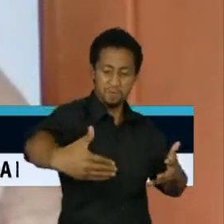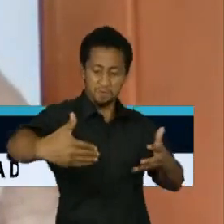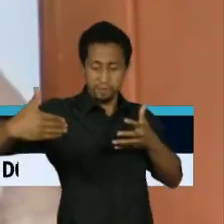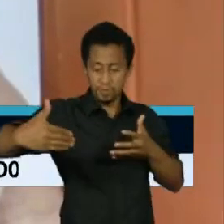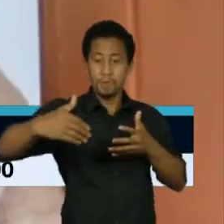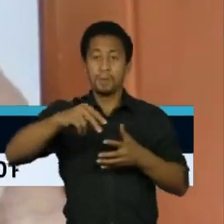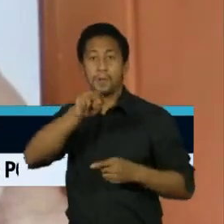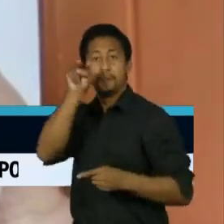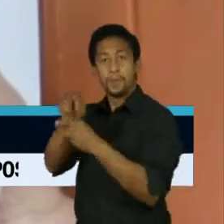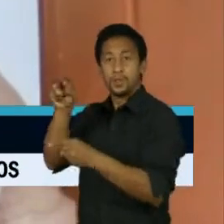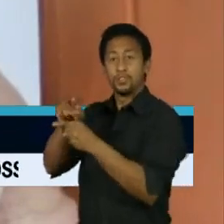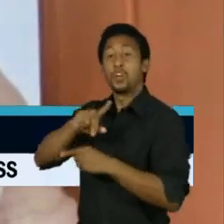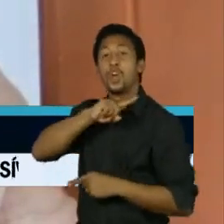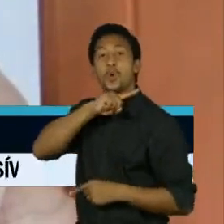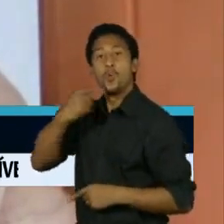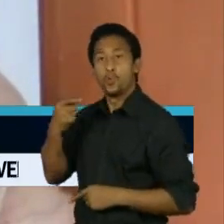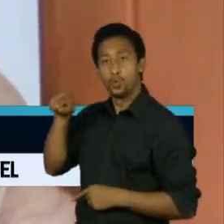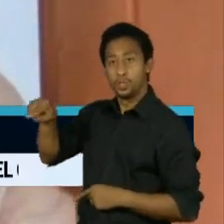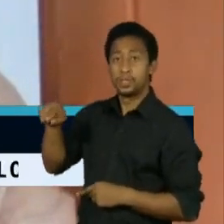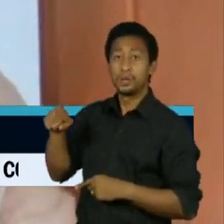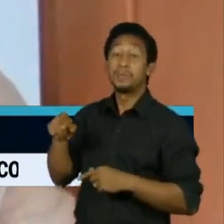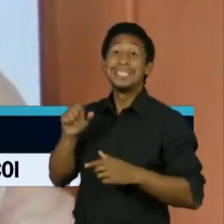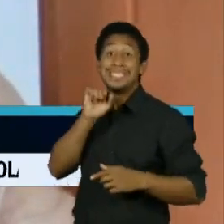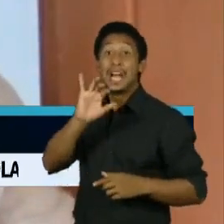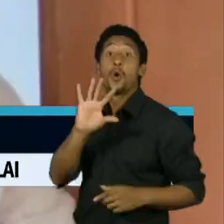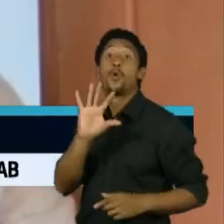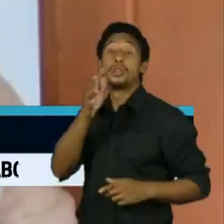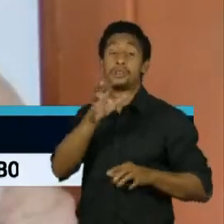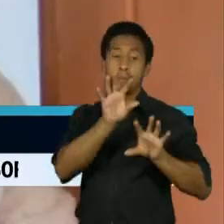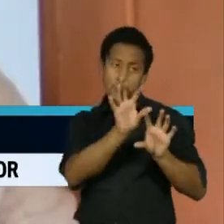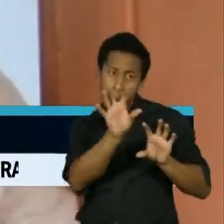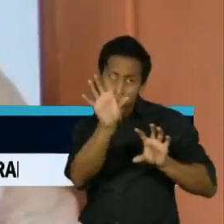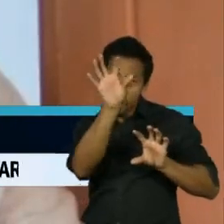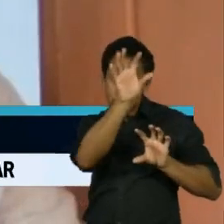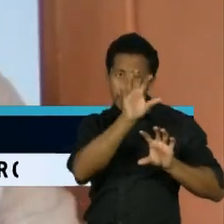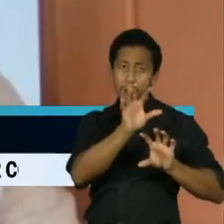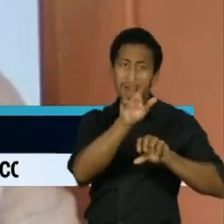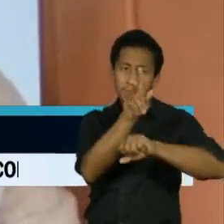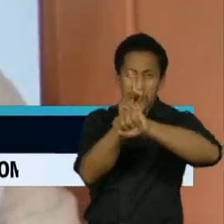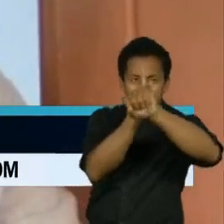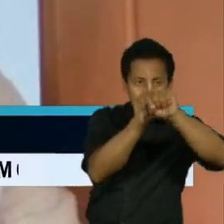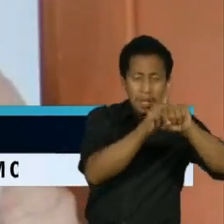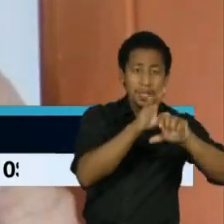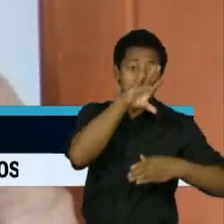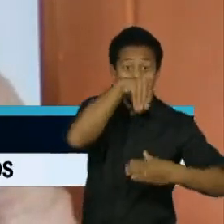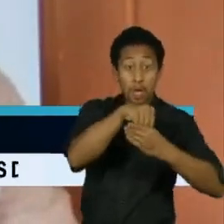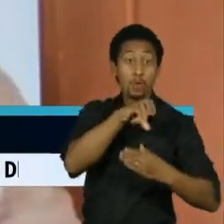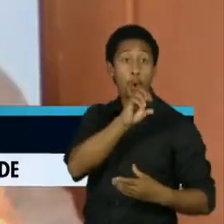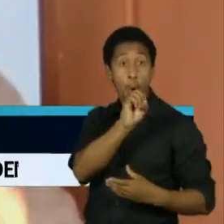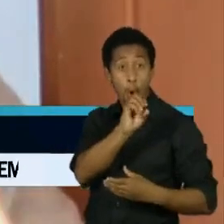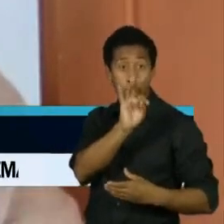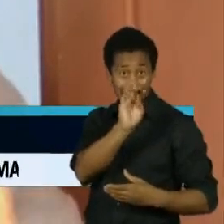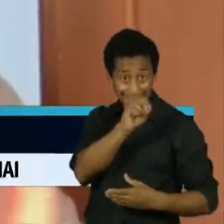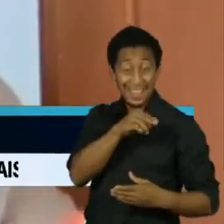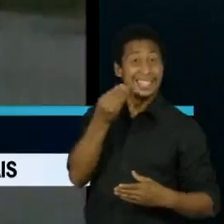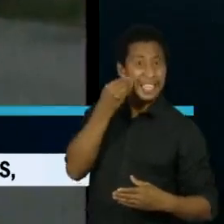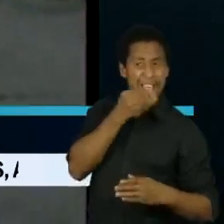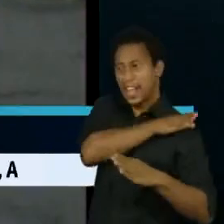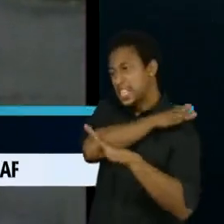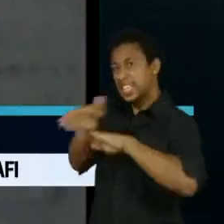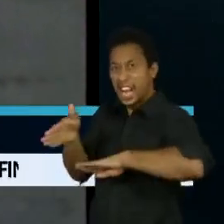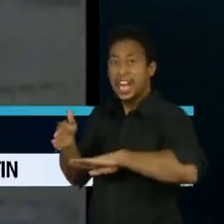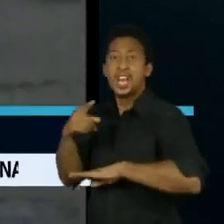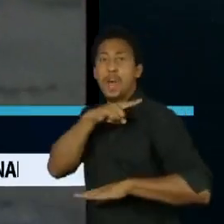possam absorver qualquer ímpeto de ataque à Rússia. Isso é uma coisa que no Ocidente é tido como